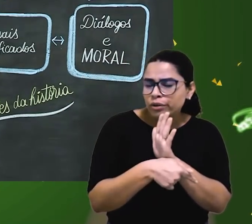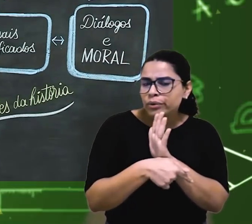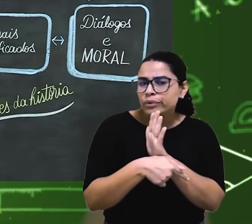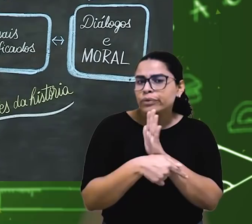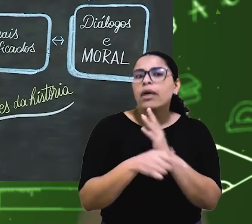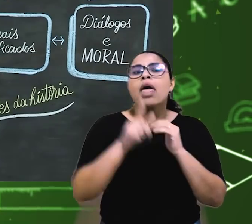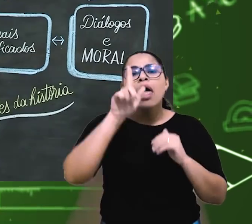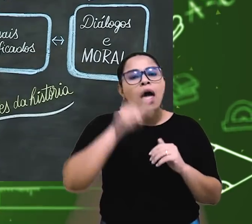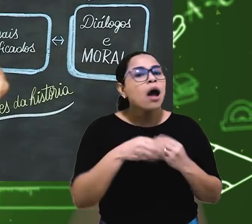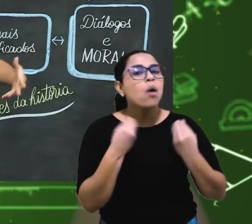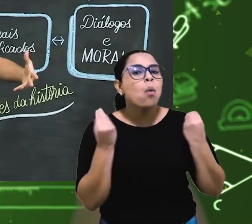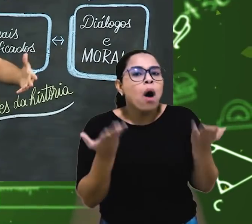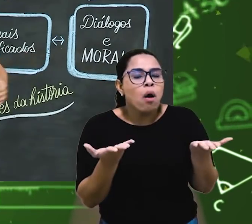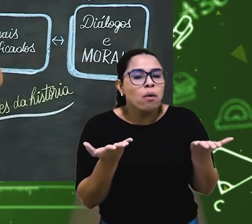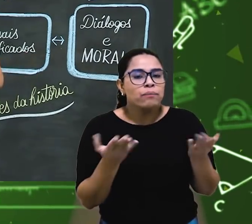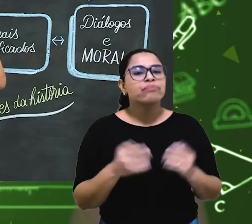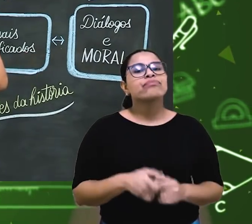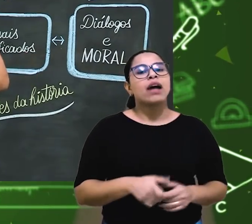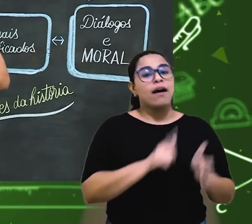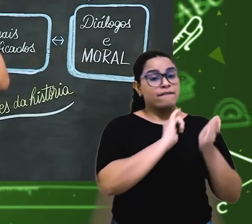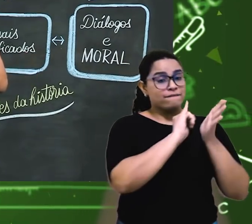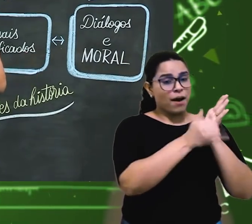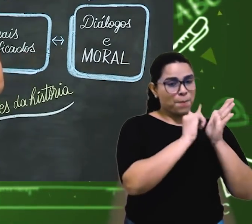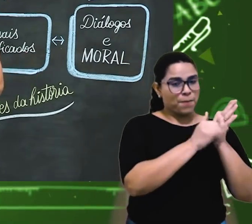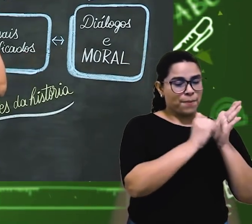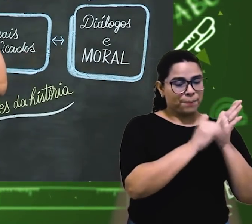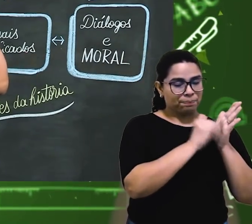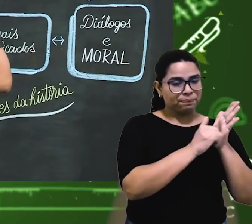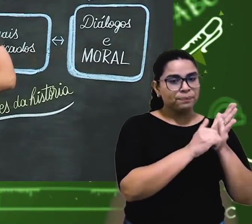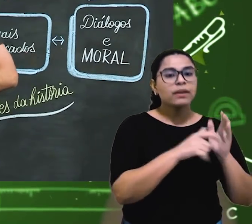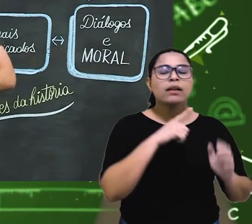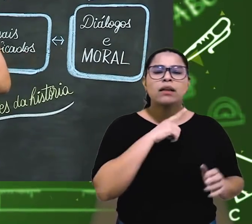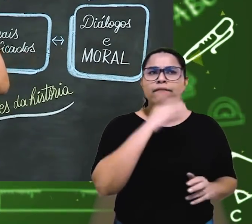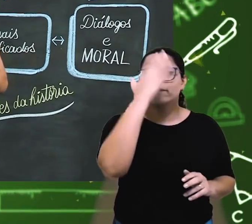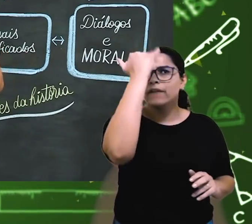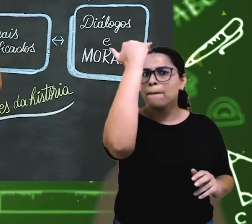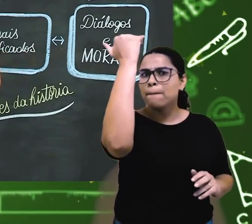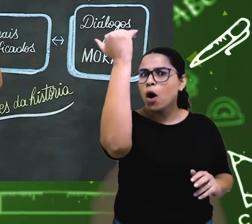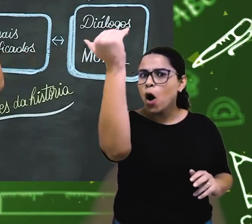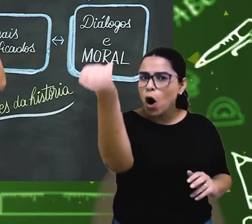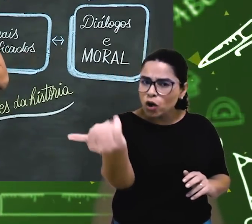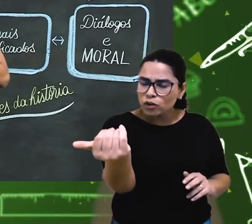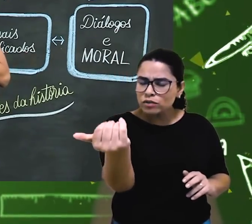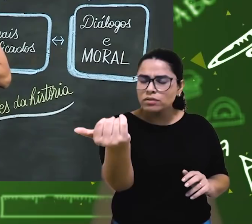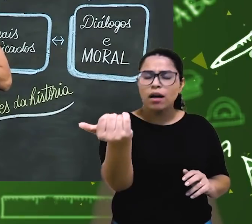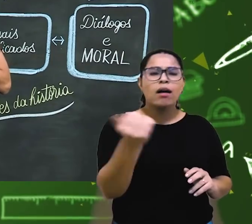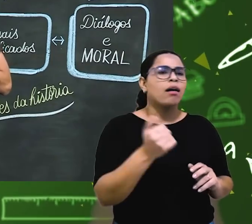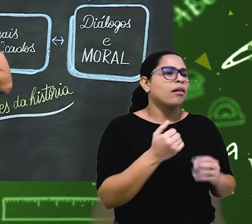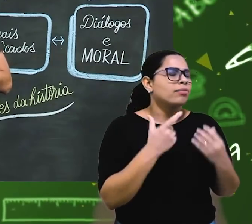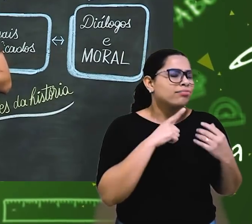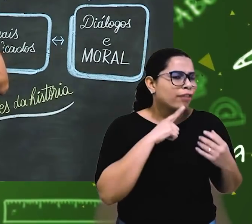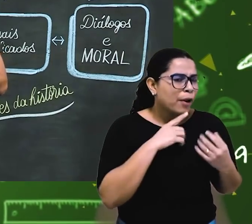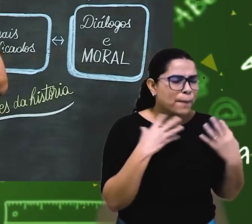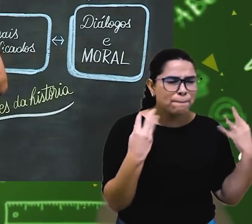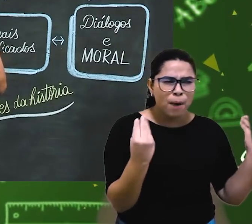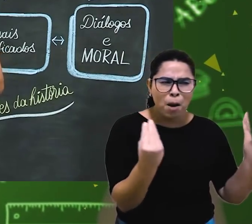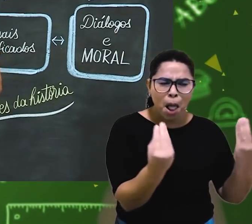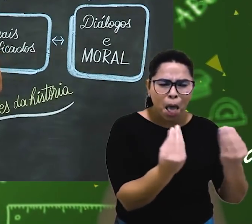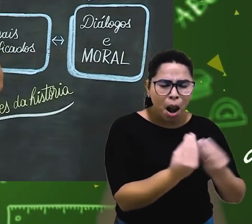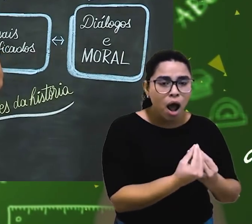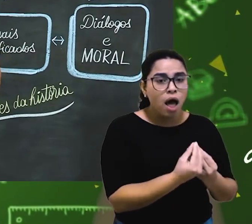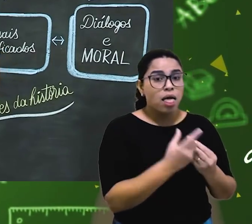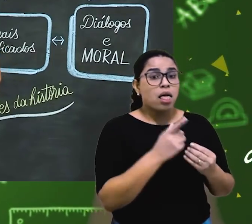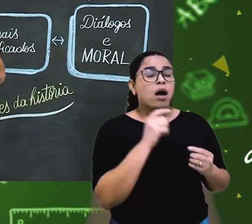fábula. Existem fábulas muito famosas, fábulas que contam histórias que encerram uma moral, que contam diversos acontecimentos voltados